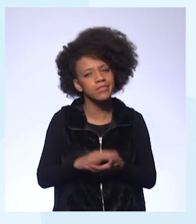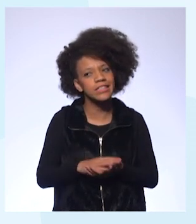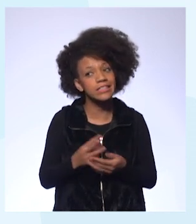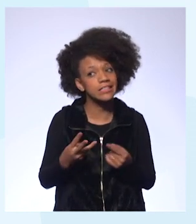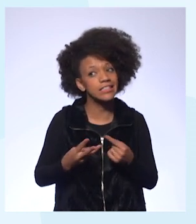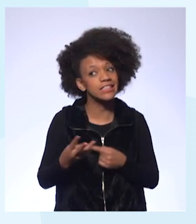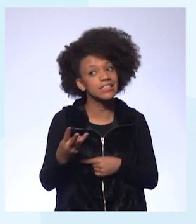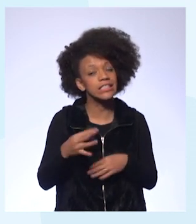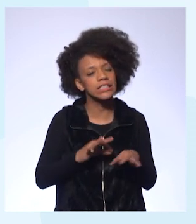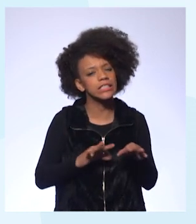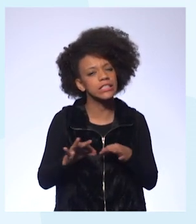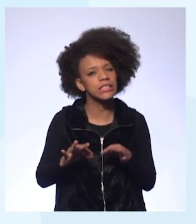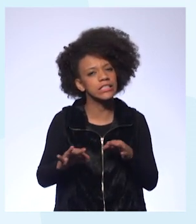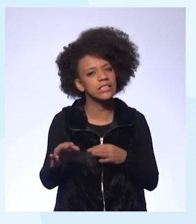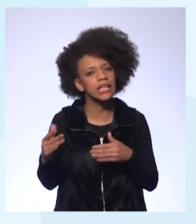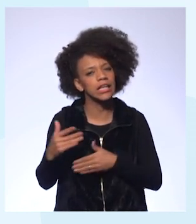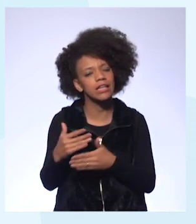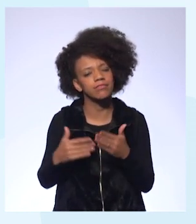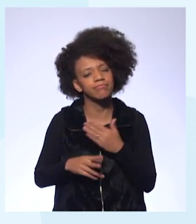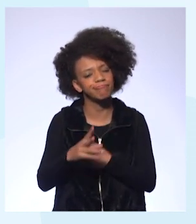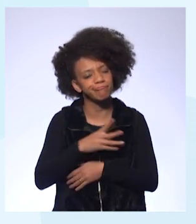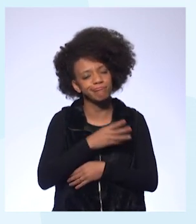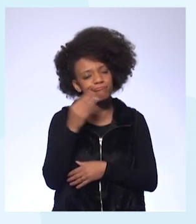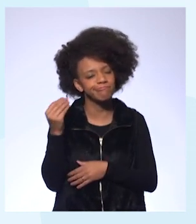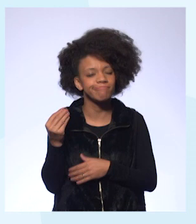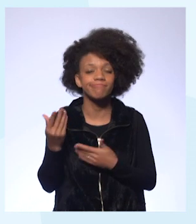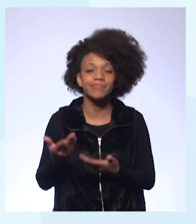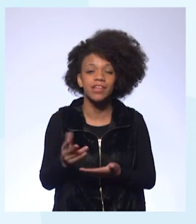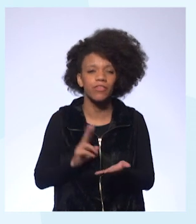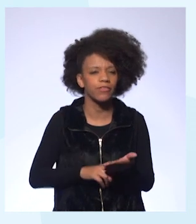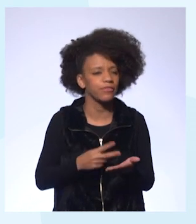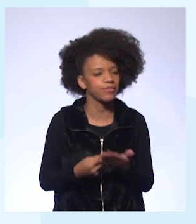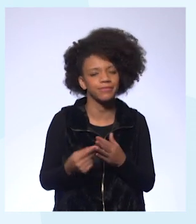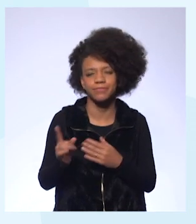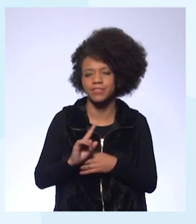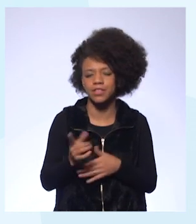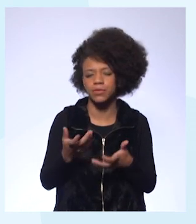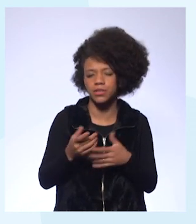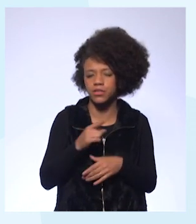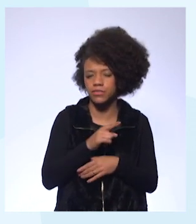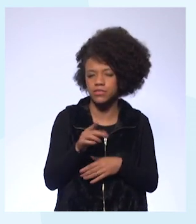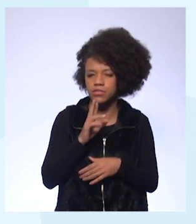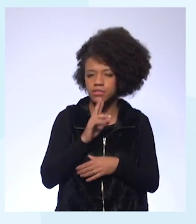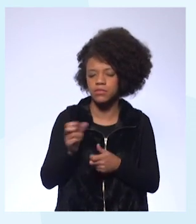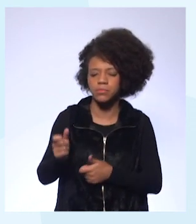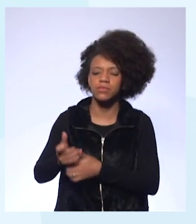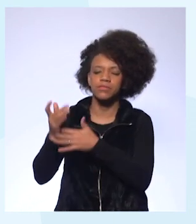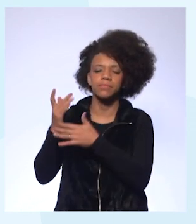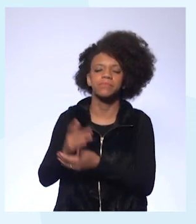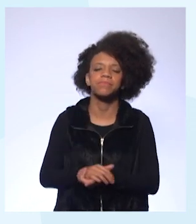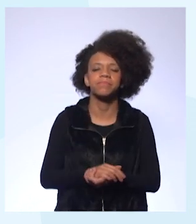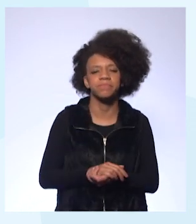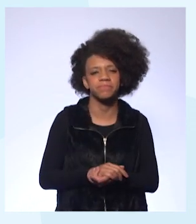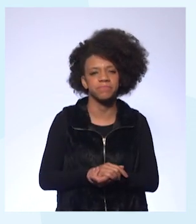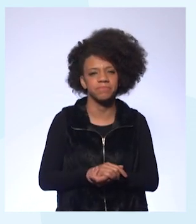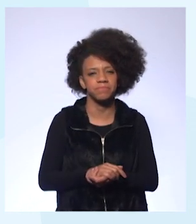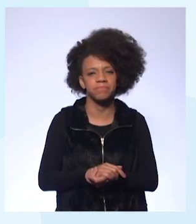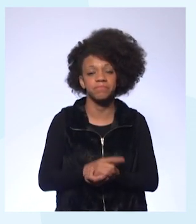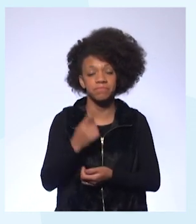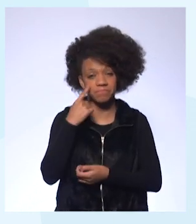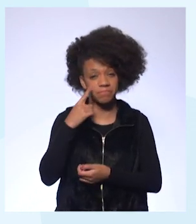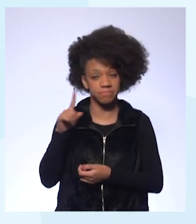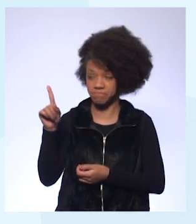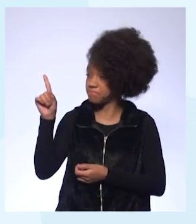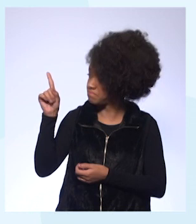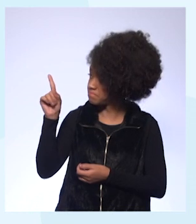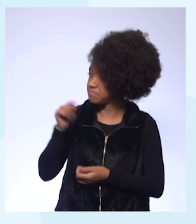3 semanas que eu mudei essa aula Antônia não lembro mais então eu não vou traduzir agora então eu quero que vocês respondam aí no chat do you think as